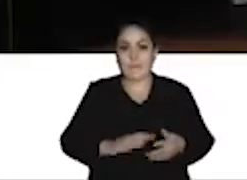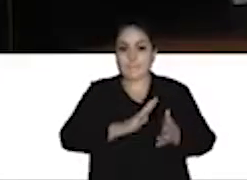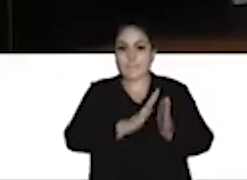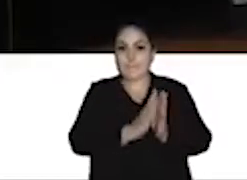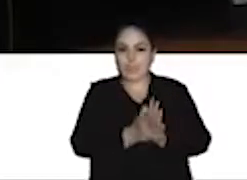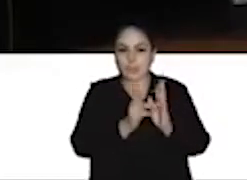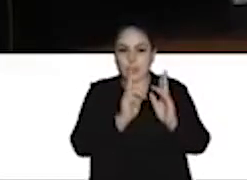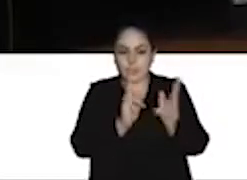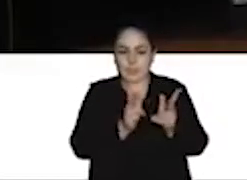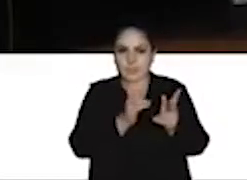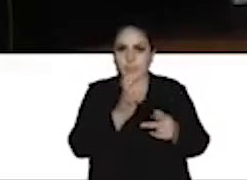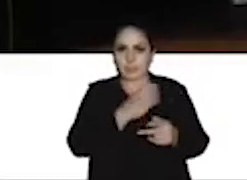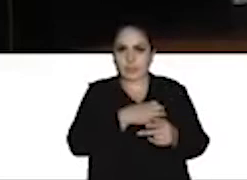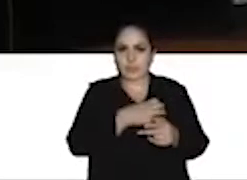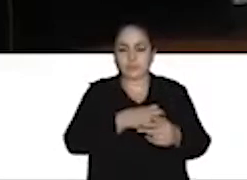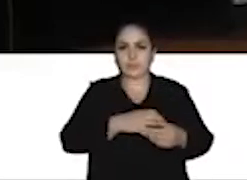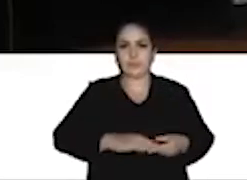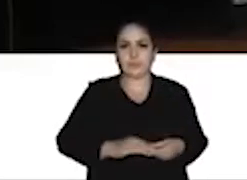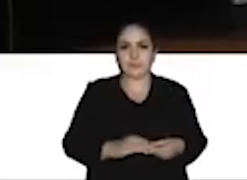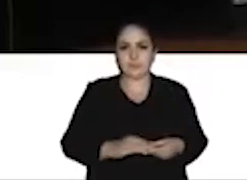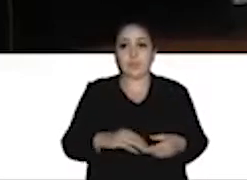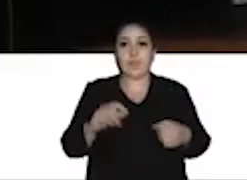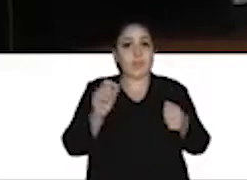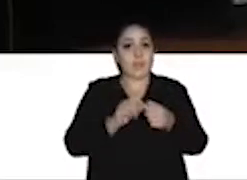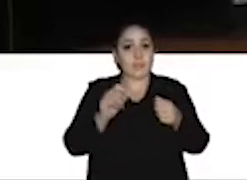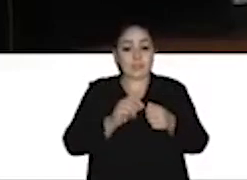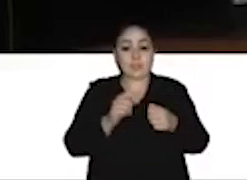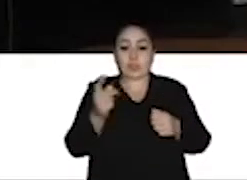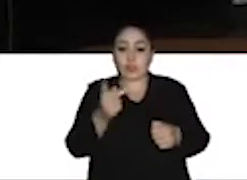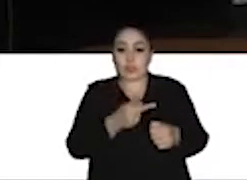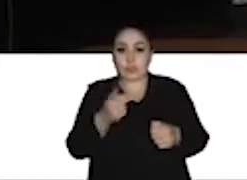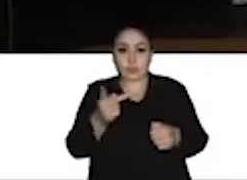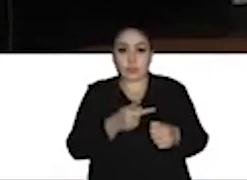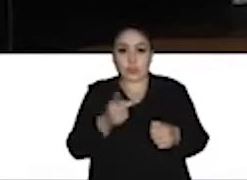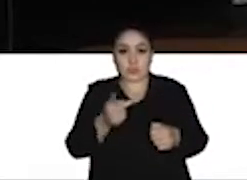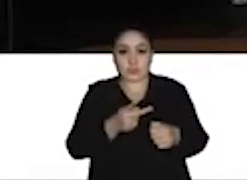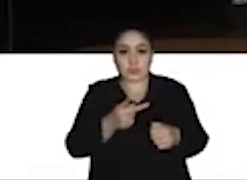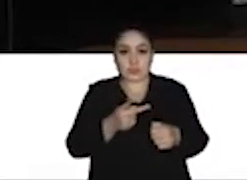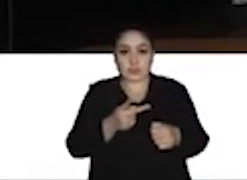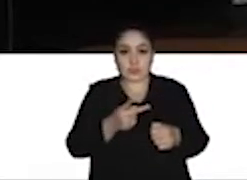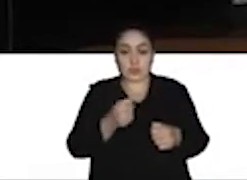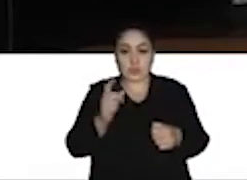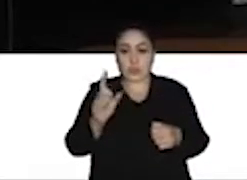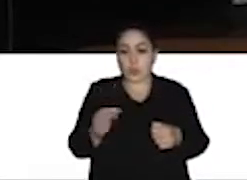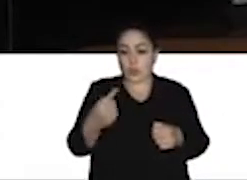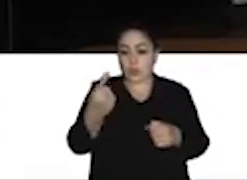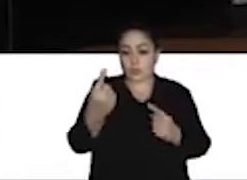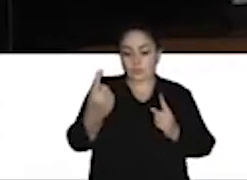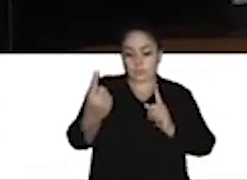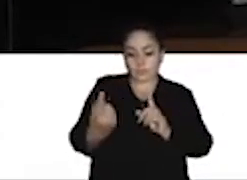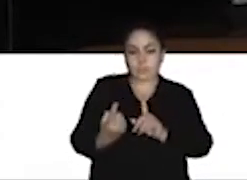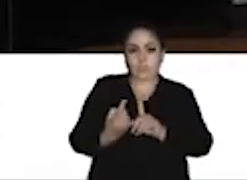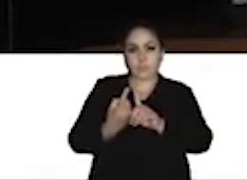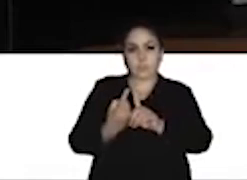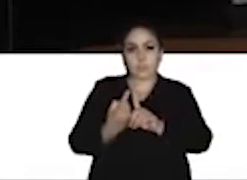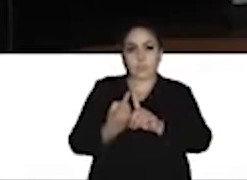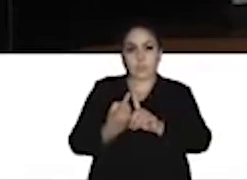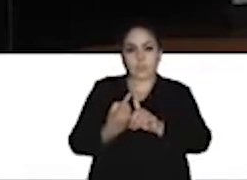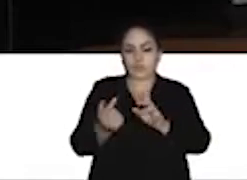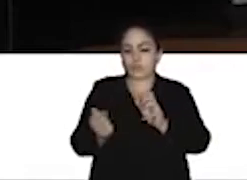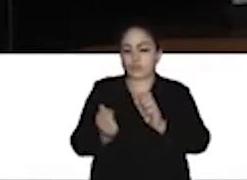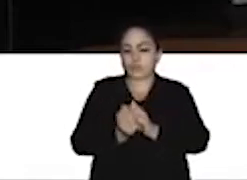matou-os da mesma morte, fazendo com que os dois sangues, um de cada peito,